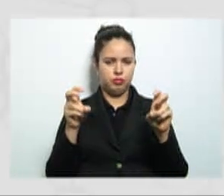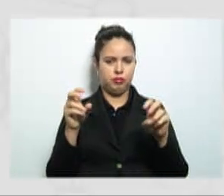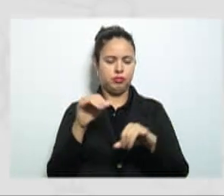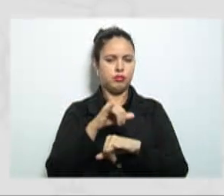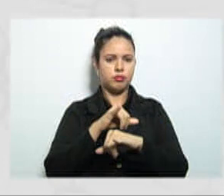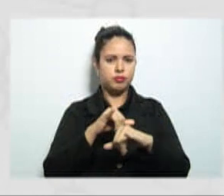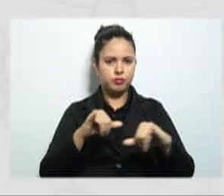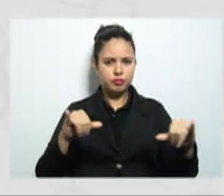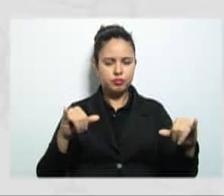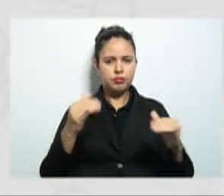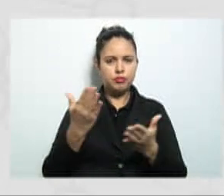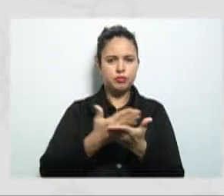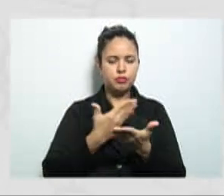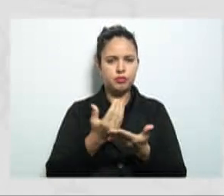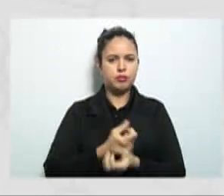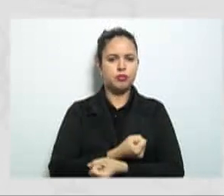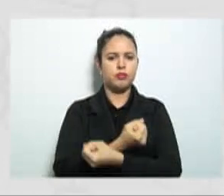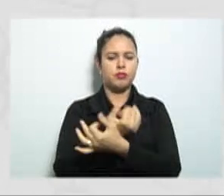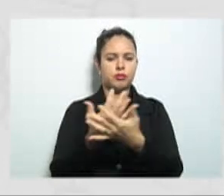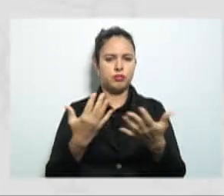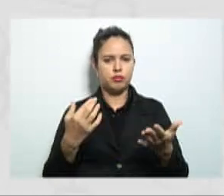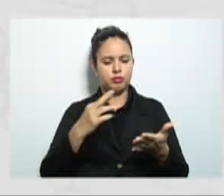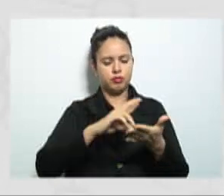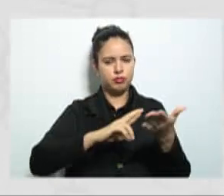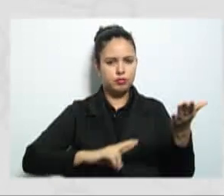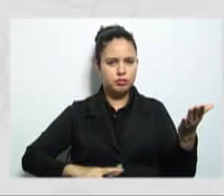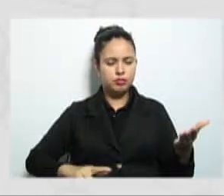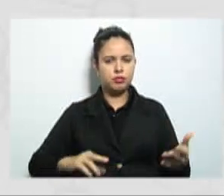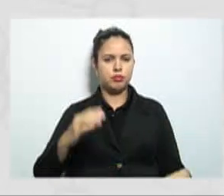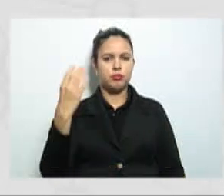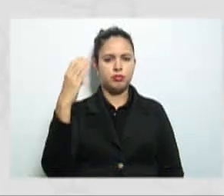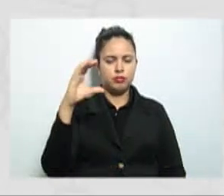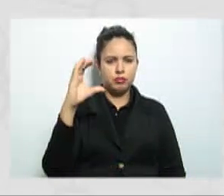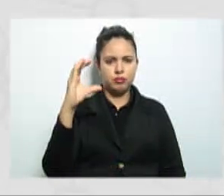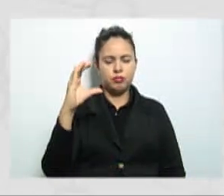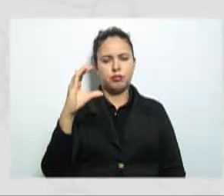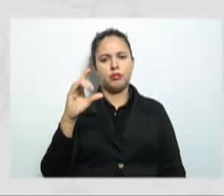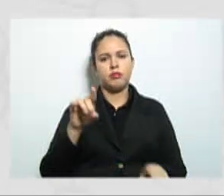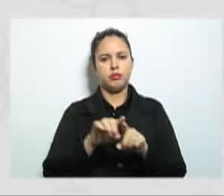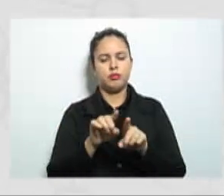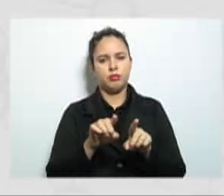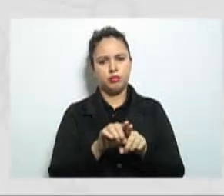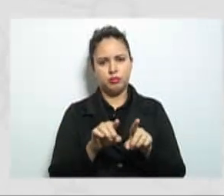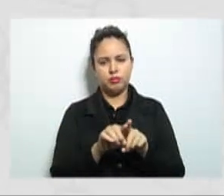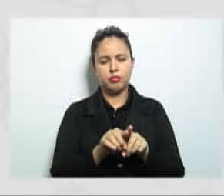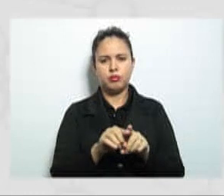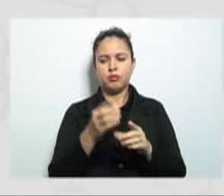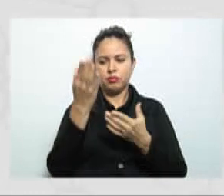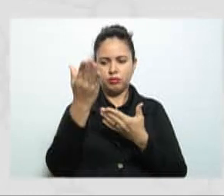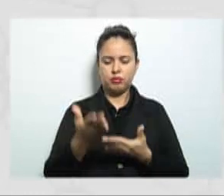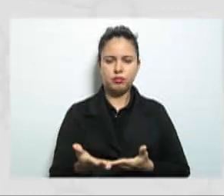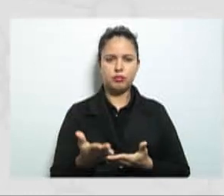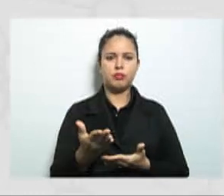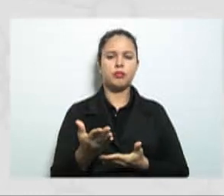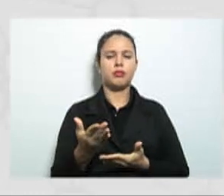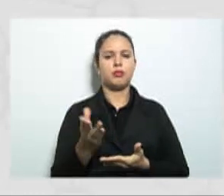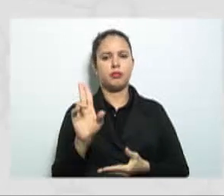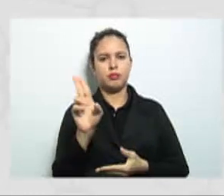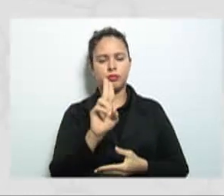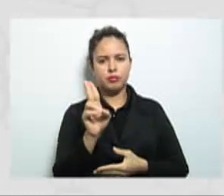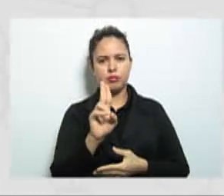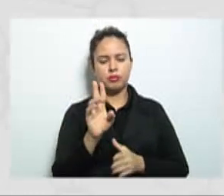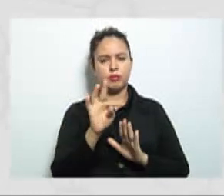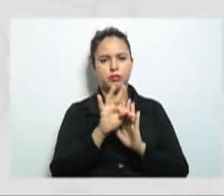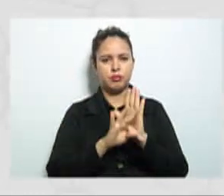sobre o lançamento do livro Redação Científica, o vocativo também é mais livre, senhor Reginaldo, meus livros anteriores, técnicas